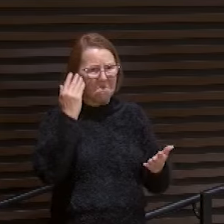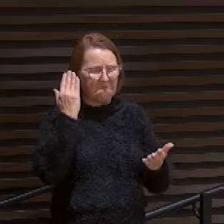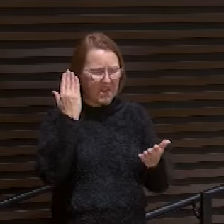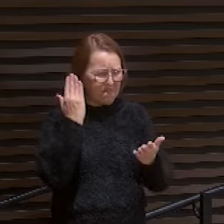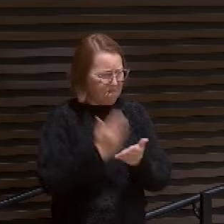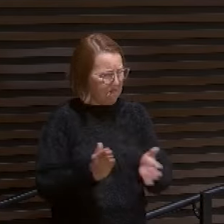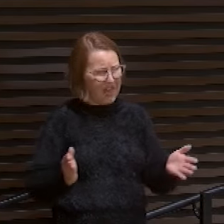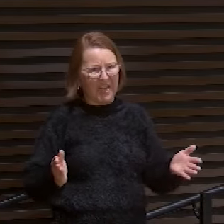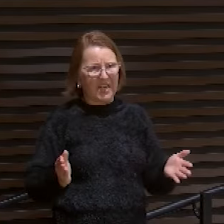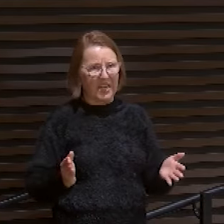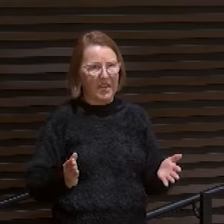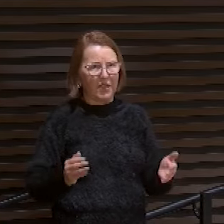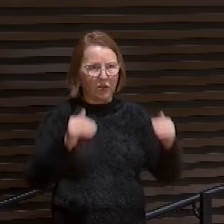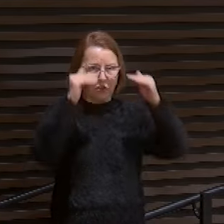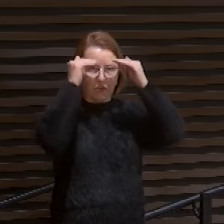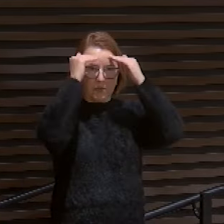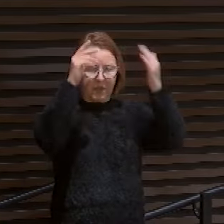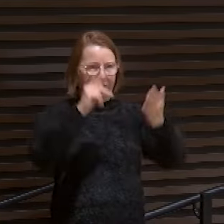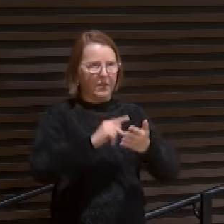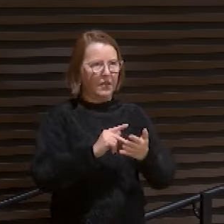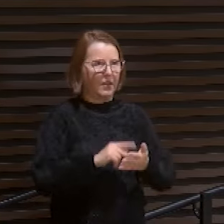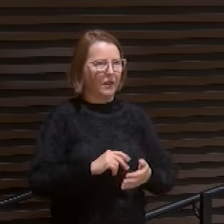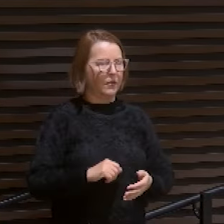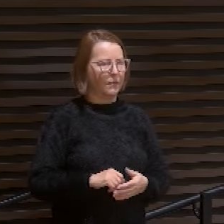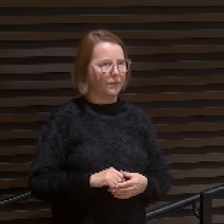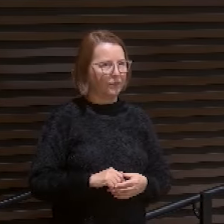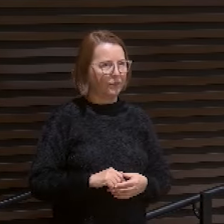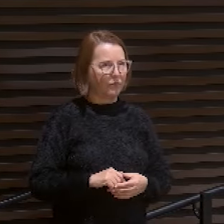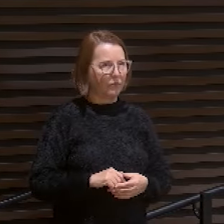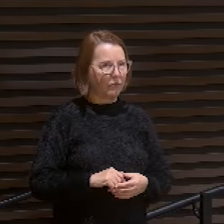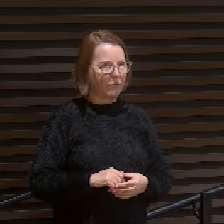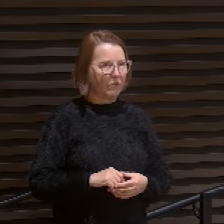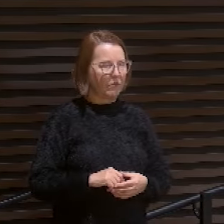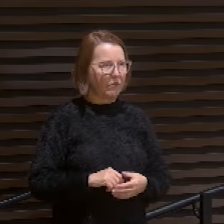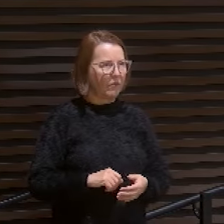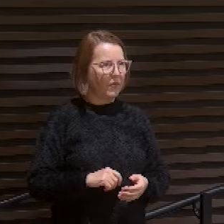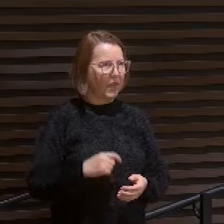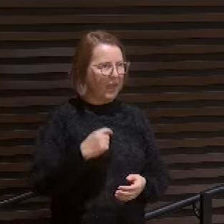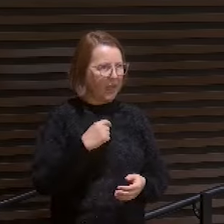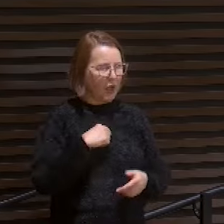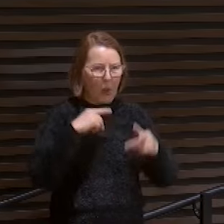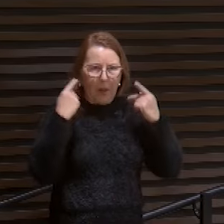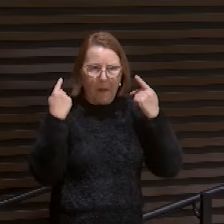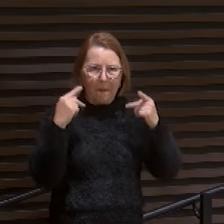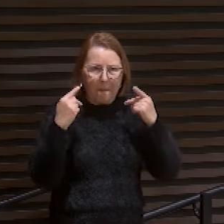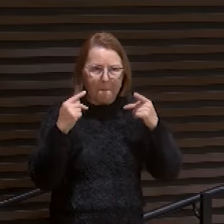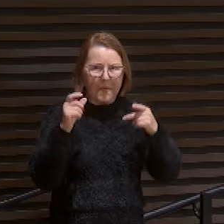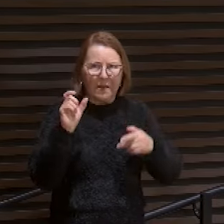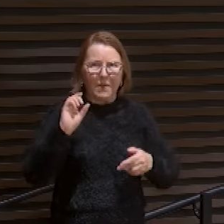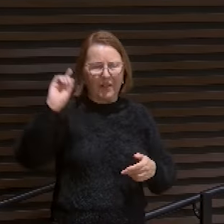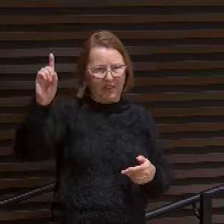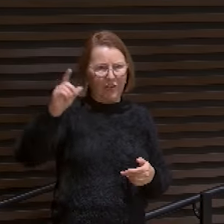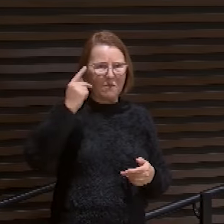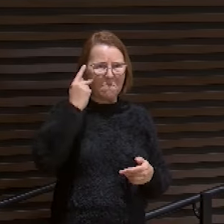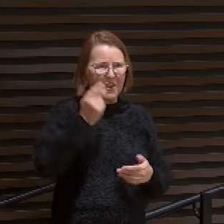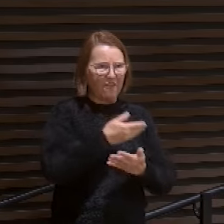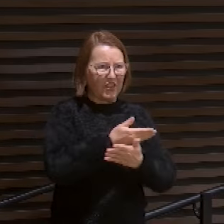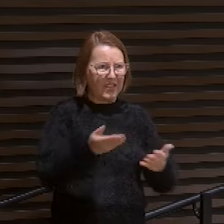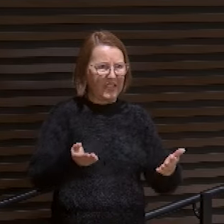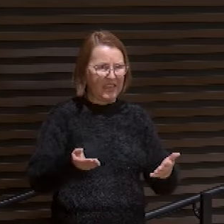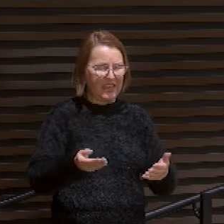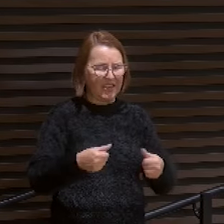quipá. Eu vou equipar vocês com a palavra de Deus para vocês ficarem longe dessas coisas